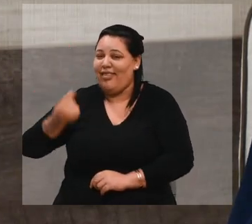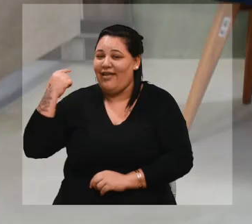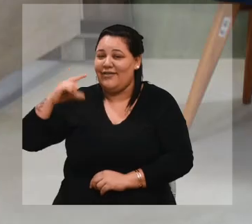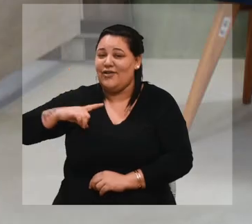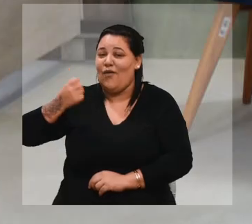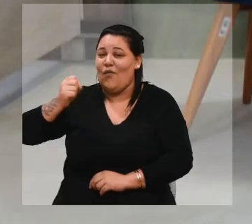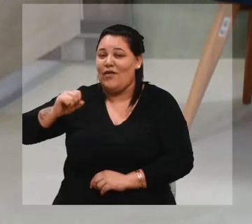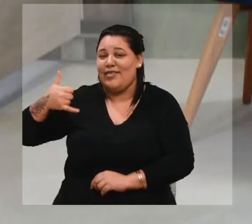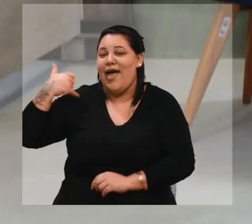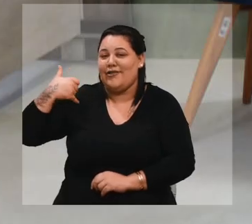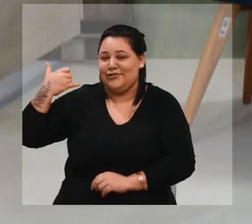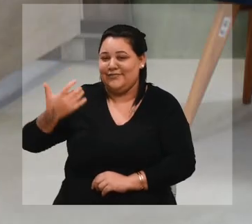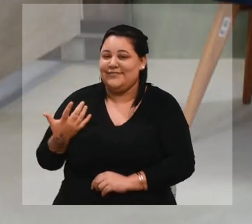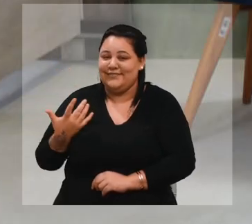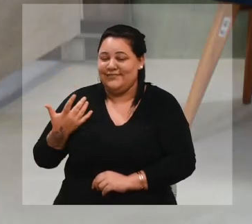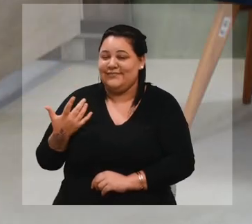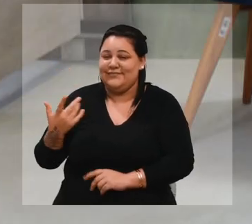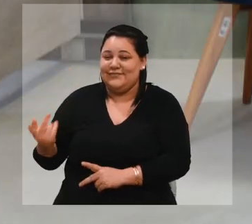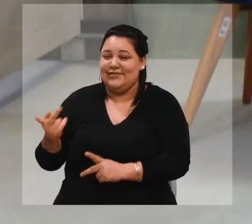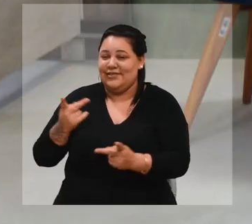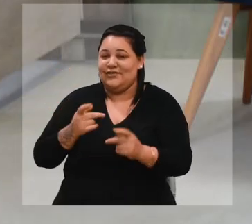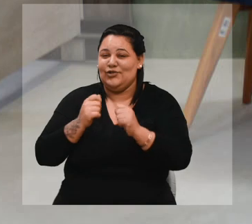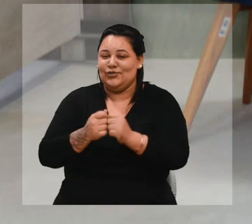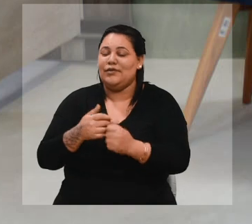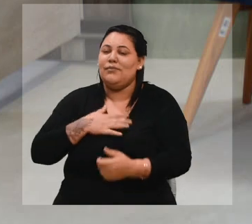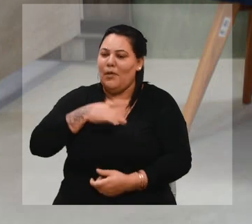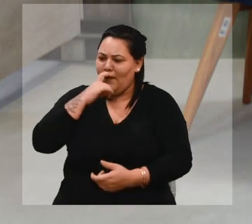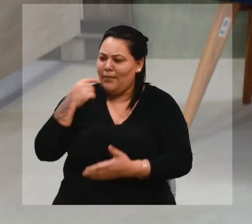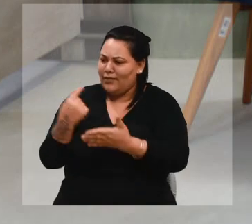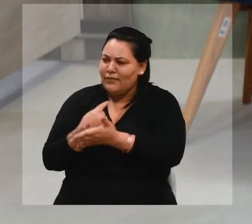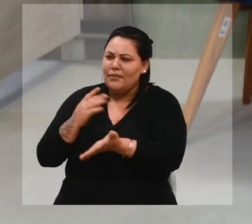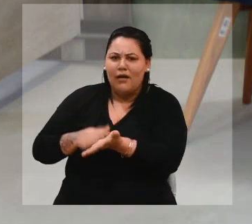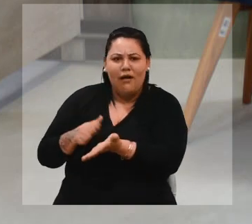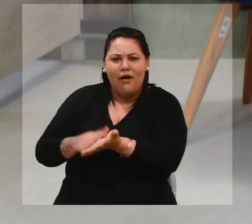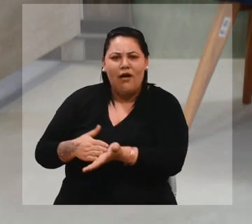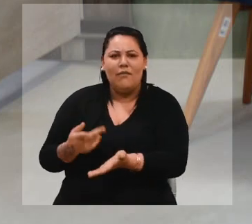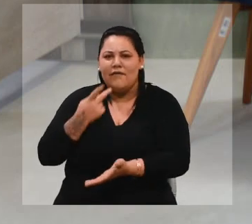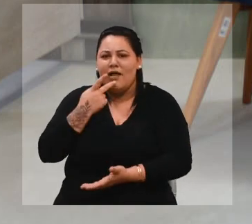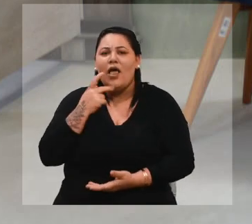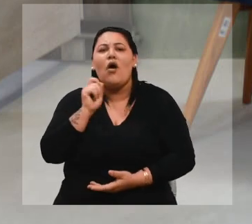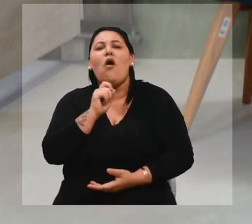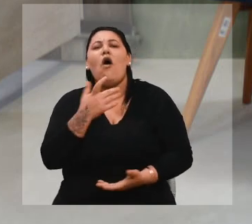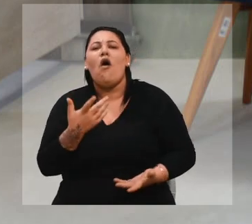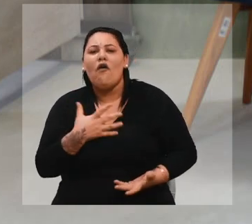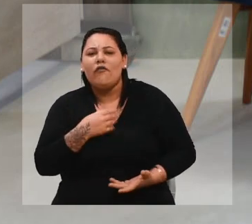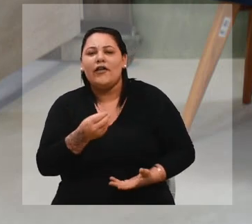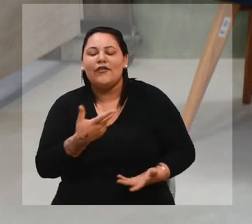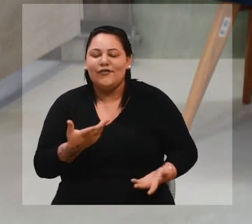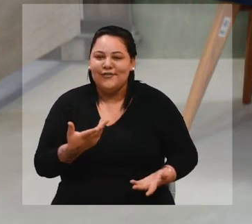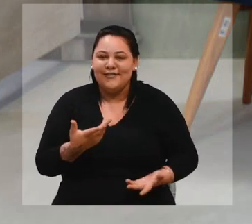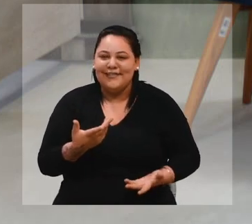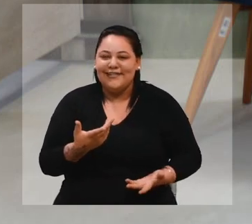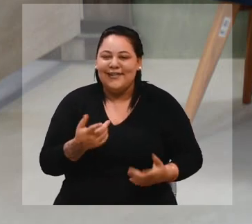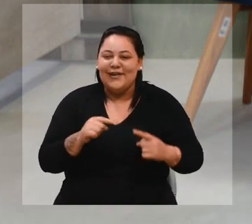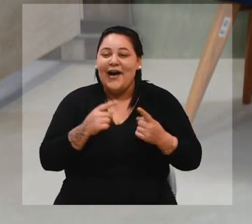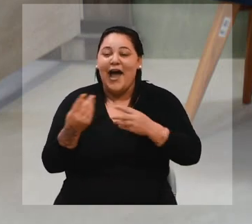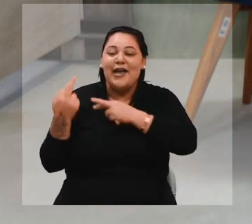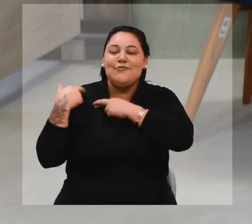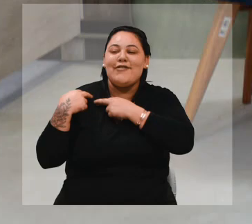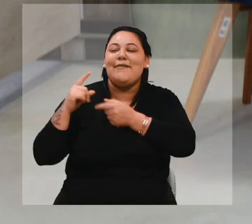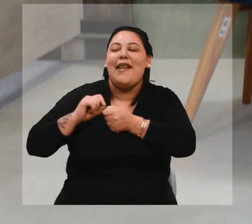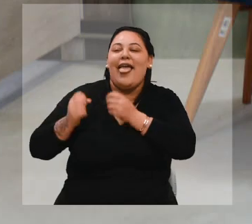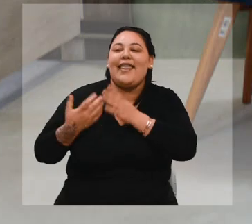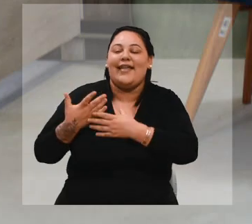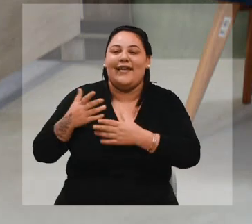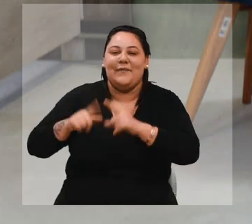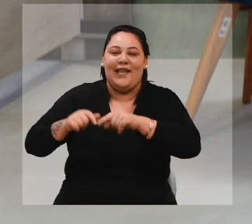idade. E o meu pai me cobra, sabe? Ele disse, pô, filho, e o mercado? Como se eu fosse fazer o mercado público. Pô,